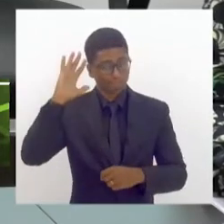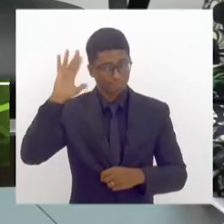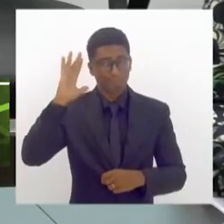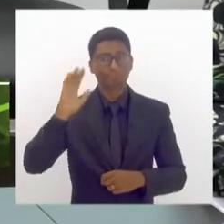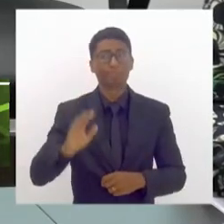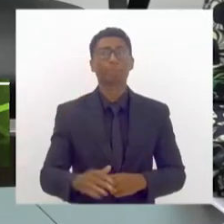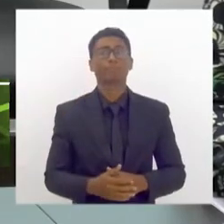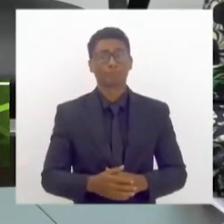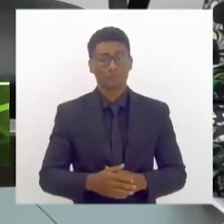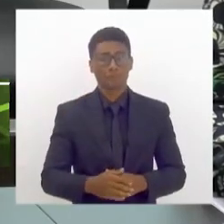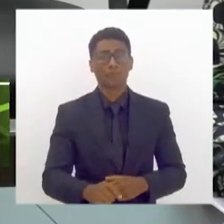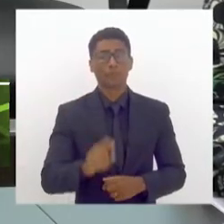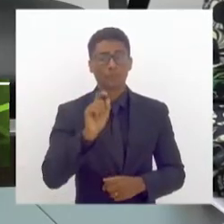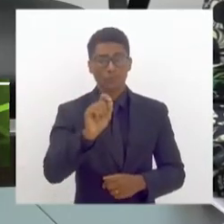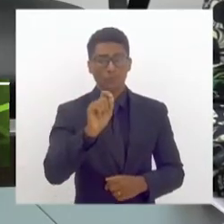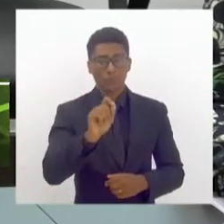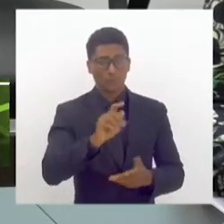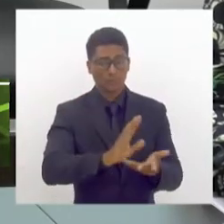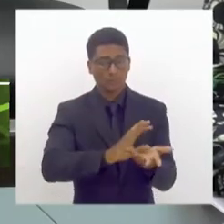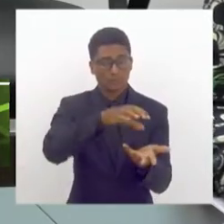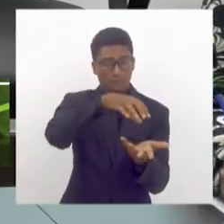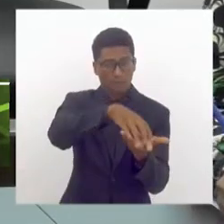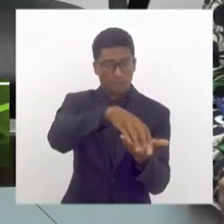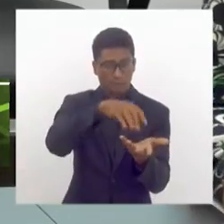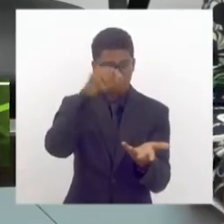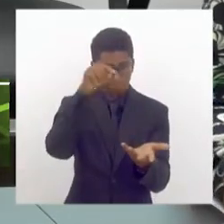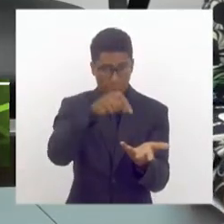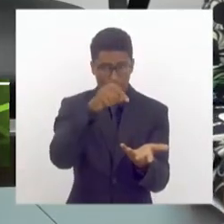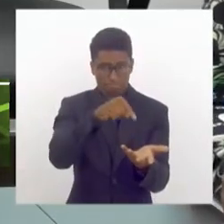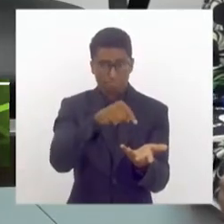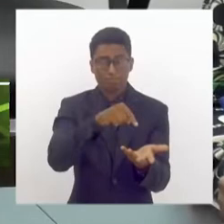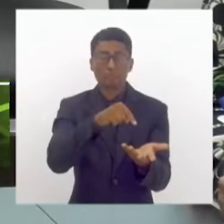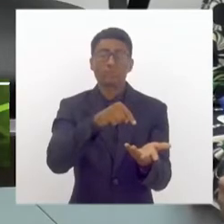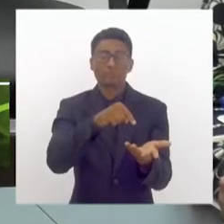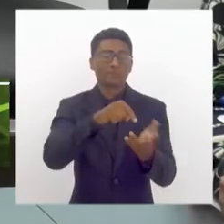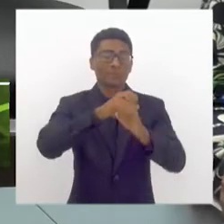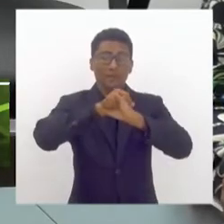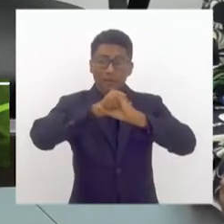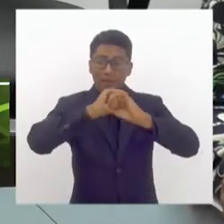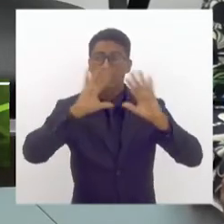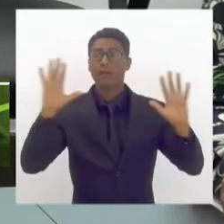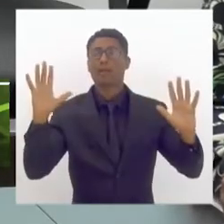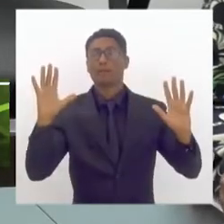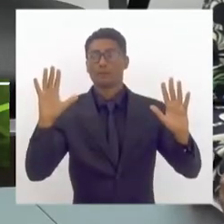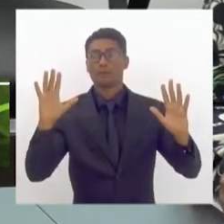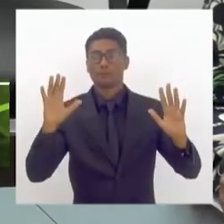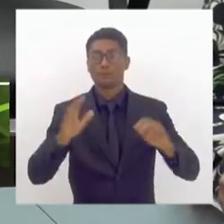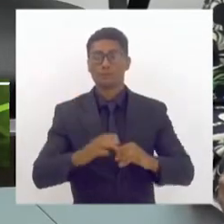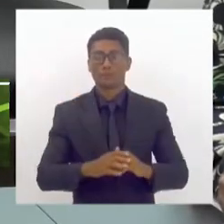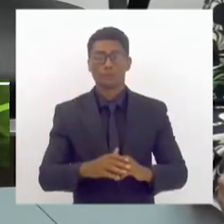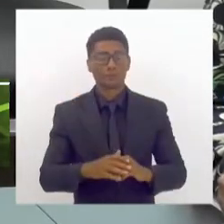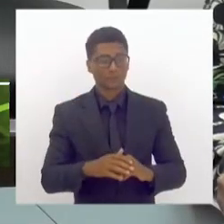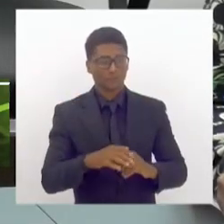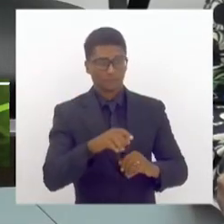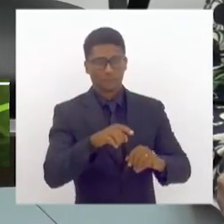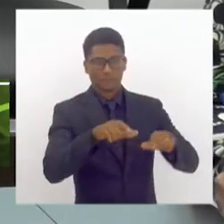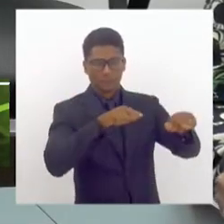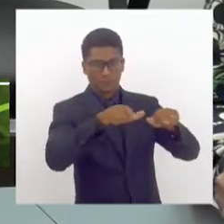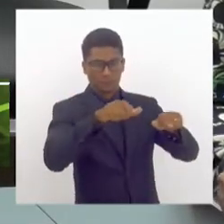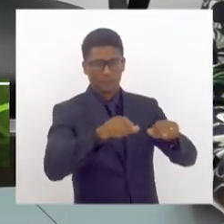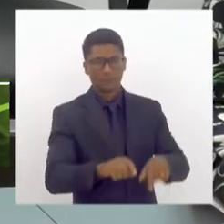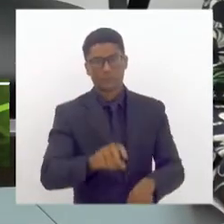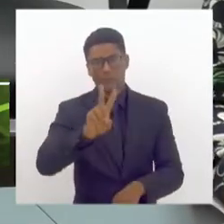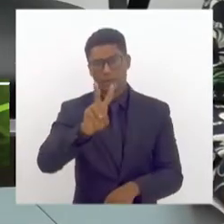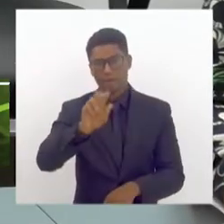de transparência maior, num canal mais eficiente das questões de oportunidades de emprego no nosso